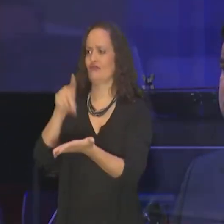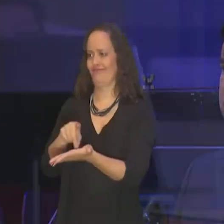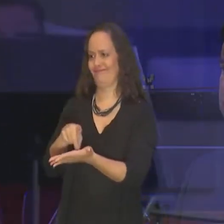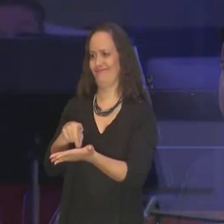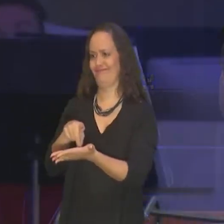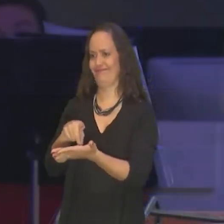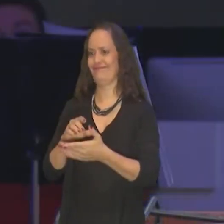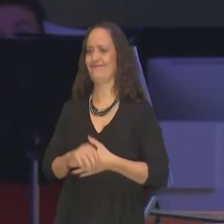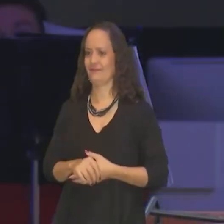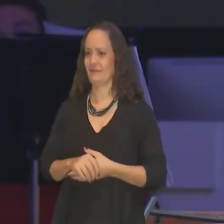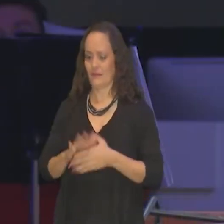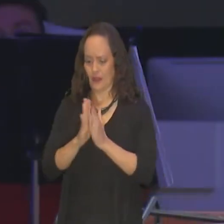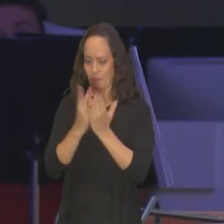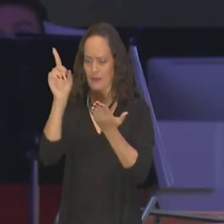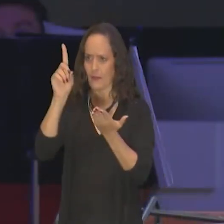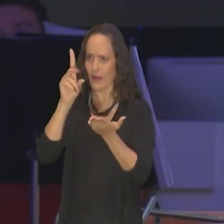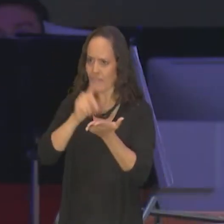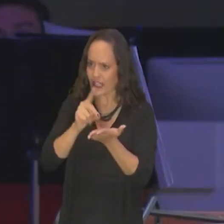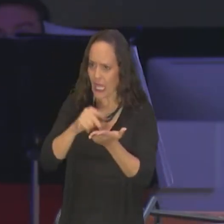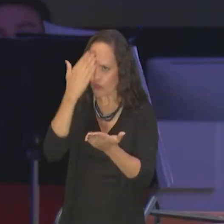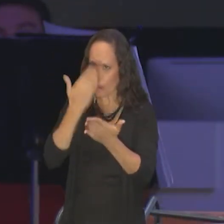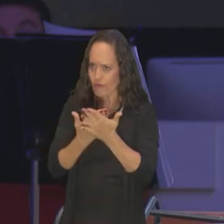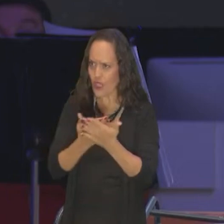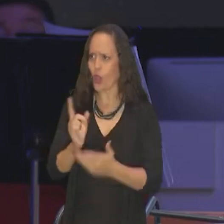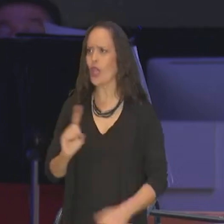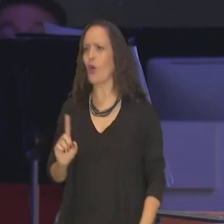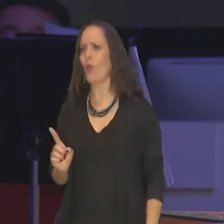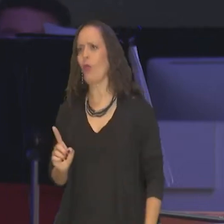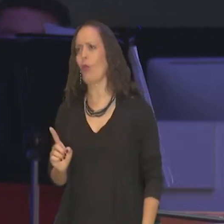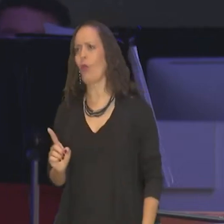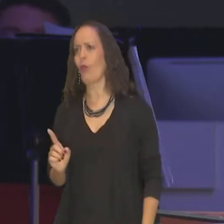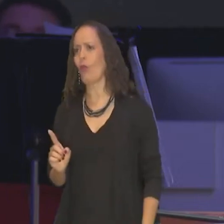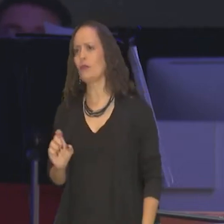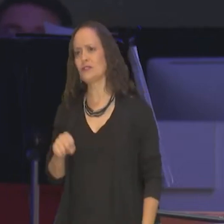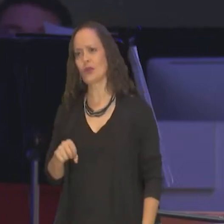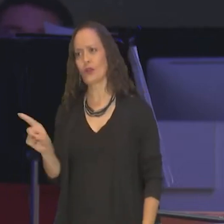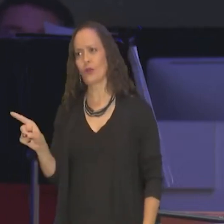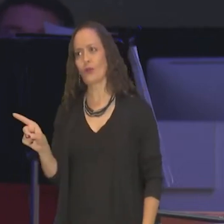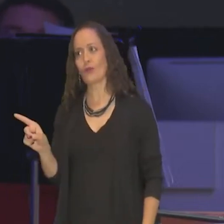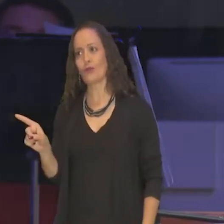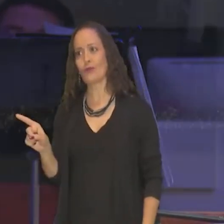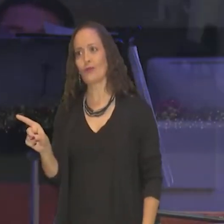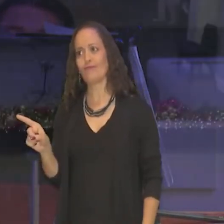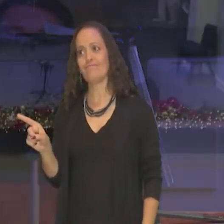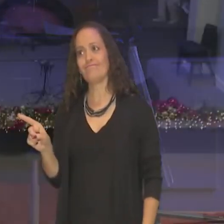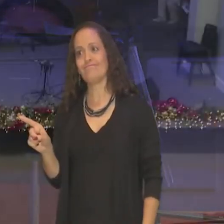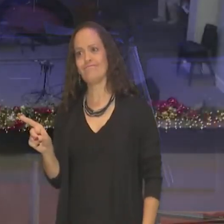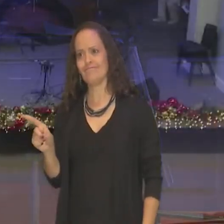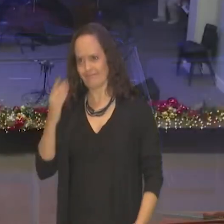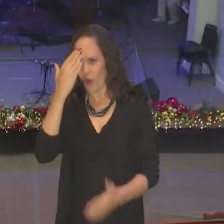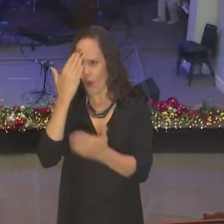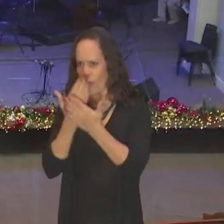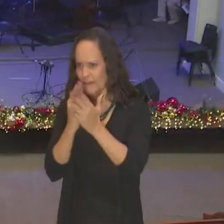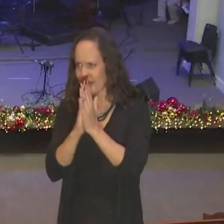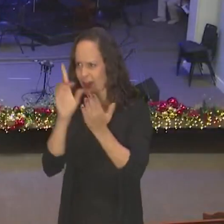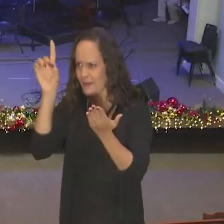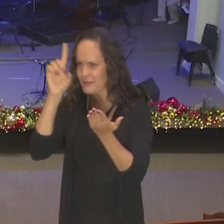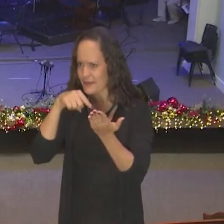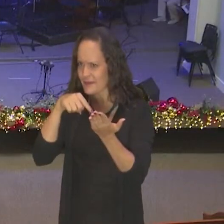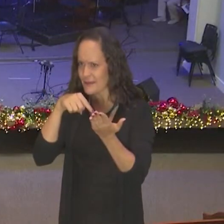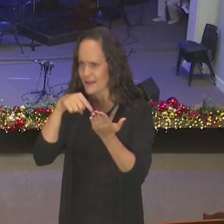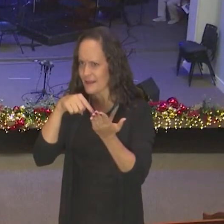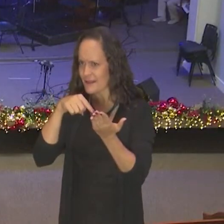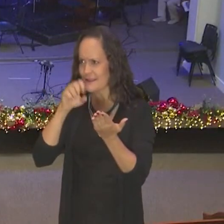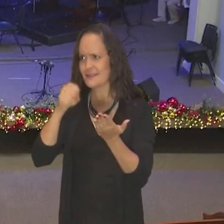A Bíblia é ou não é um livro confiável, meu irmão? A Bíblia é ou não é um livro